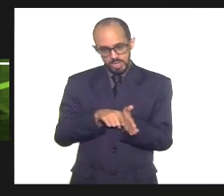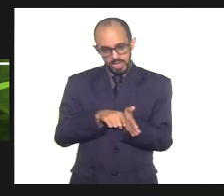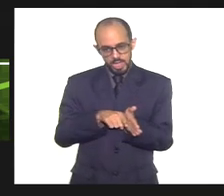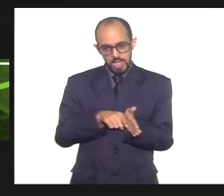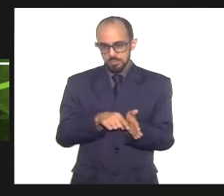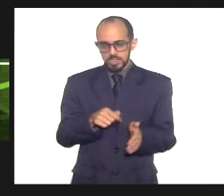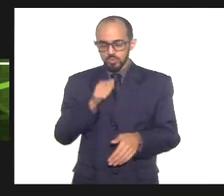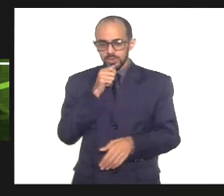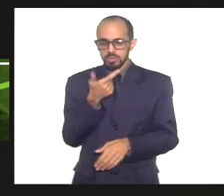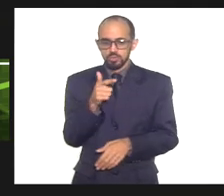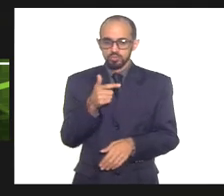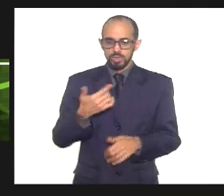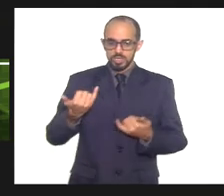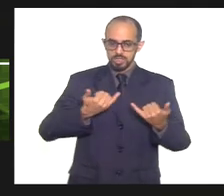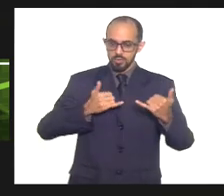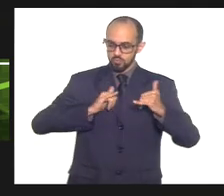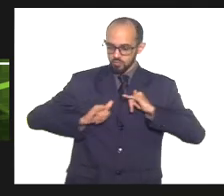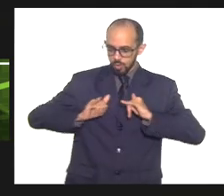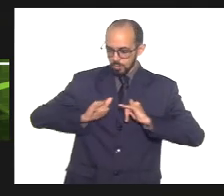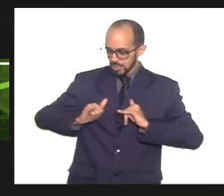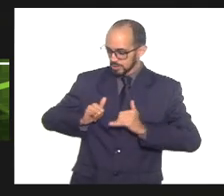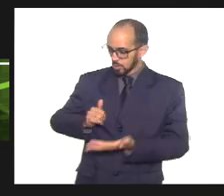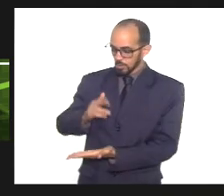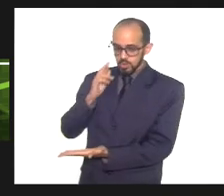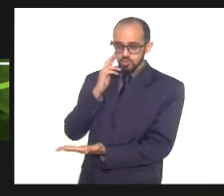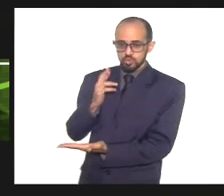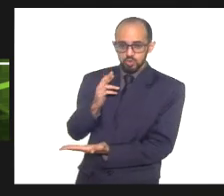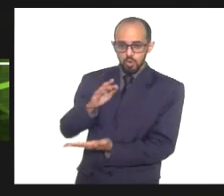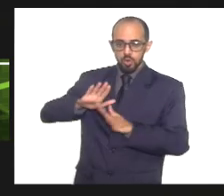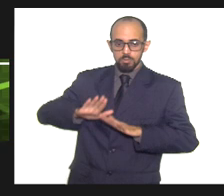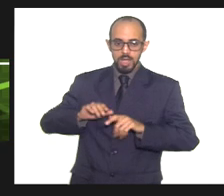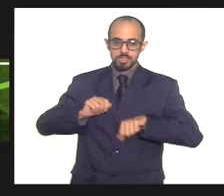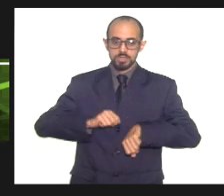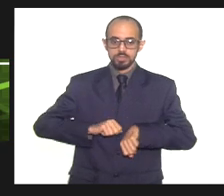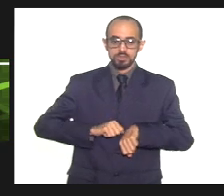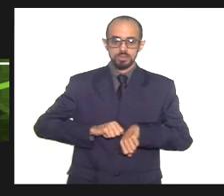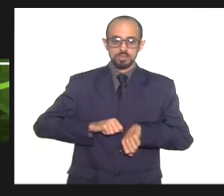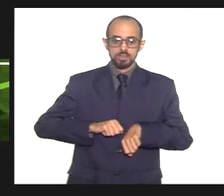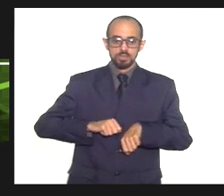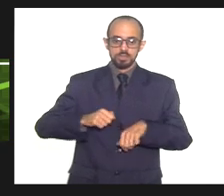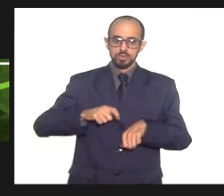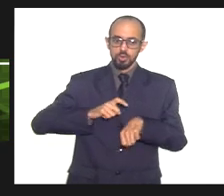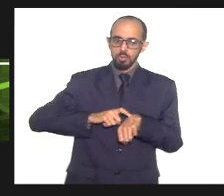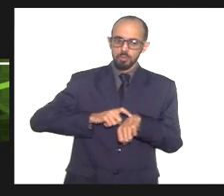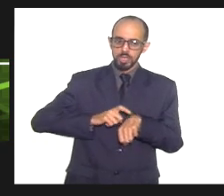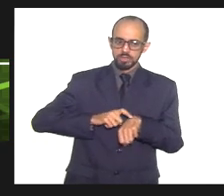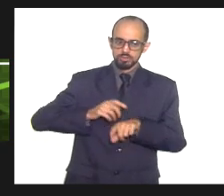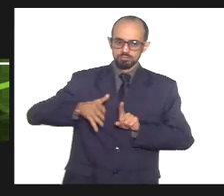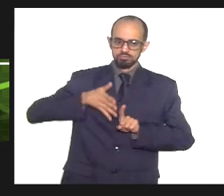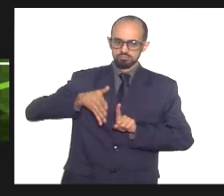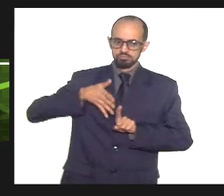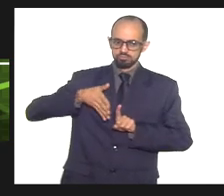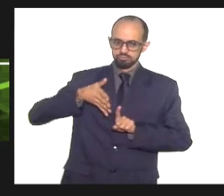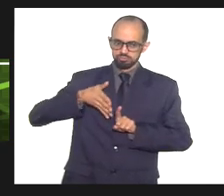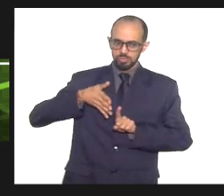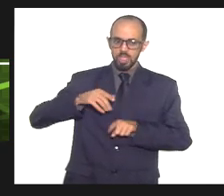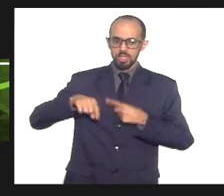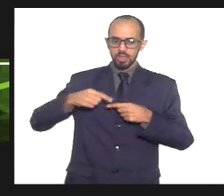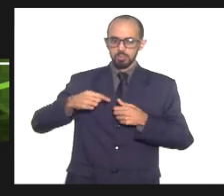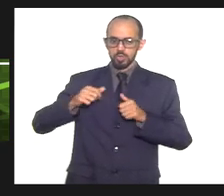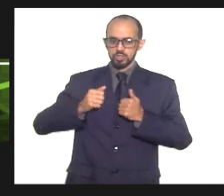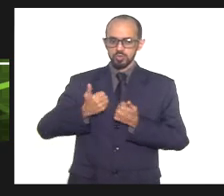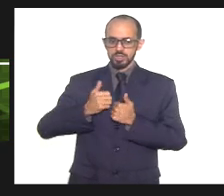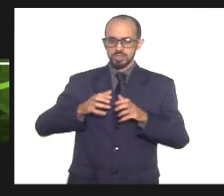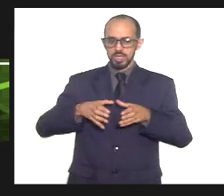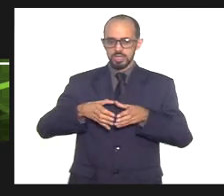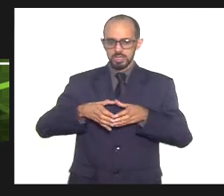tenho essa informação no momento para o senhor Luiz Cláudio, mas eu posso, ao longo dessa oitiva ainda, junto com a nossa equipe de suporte aqui, buscar